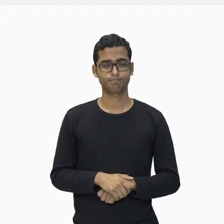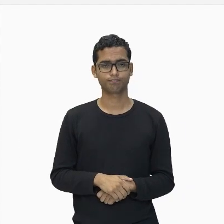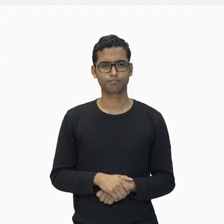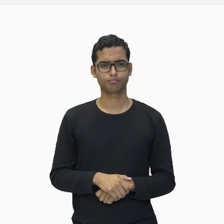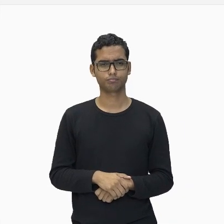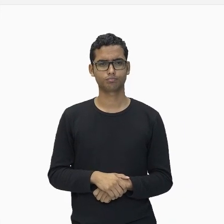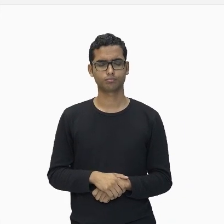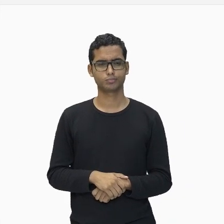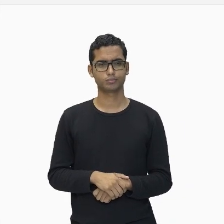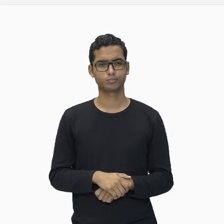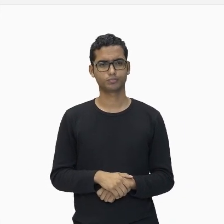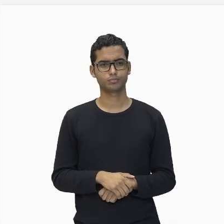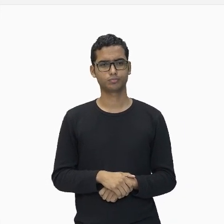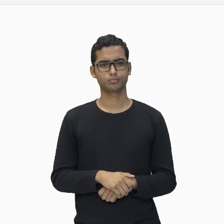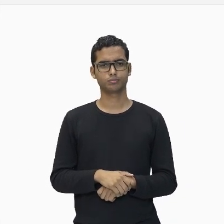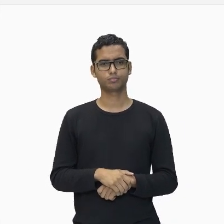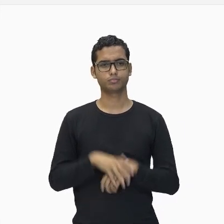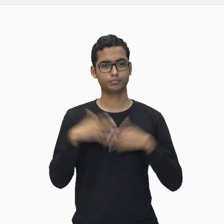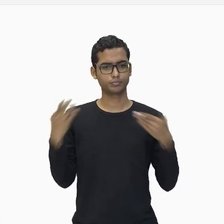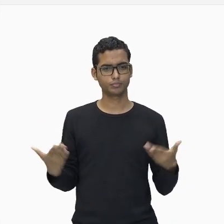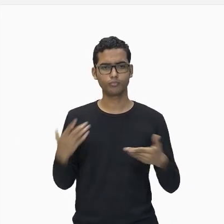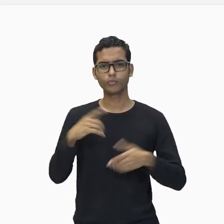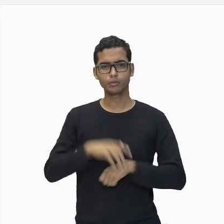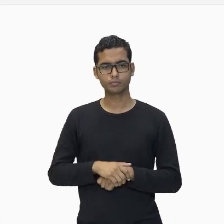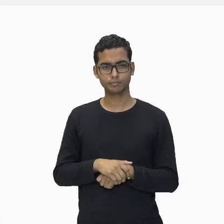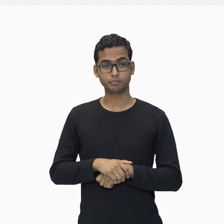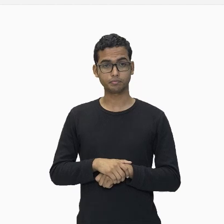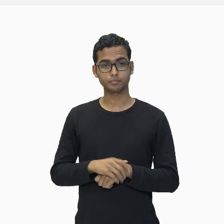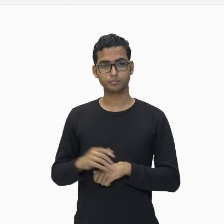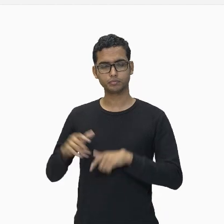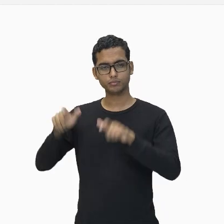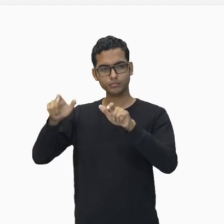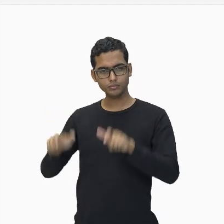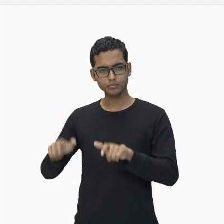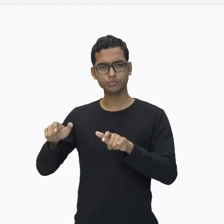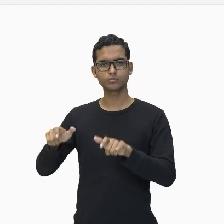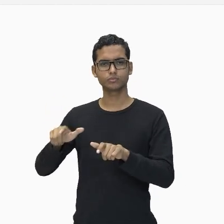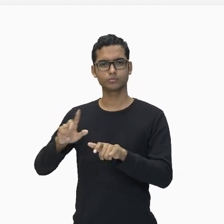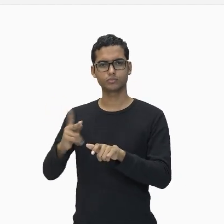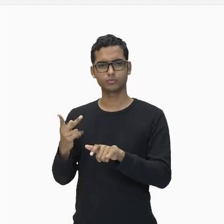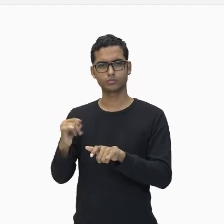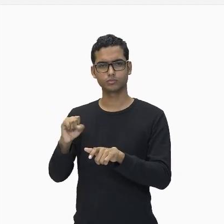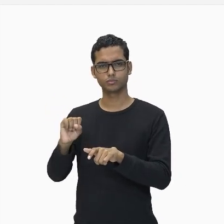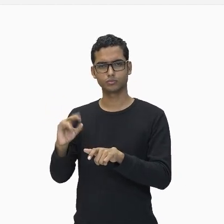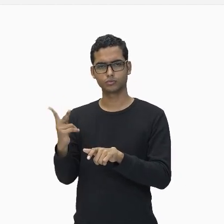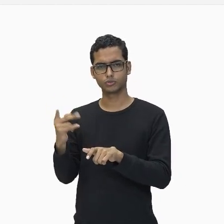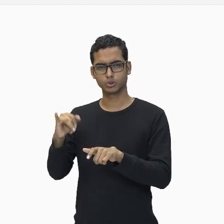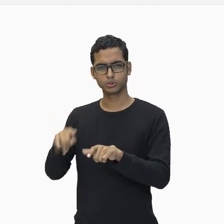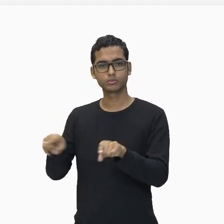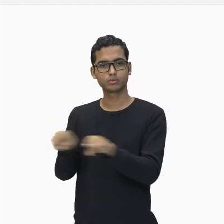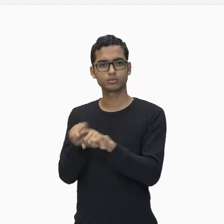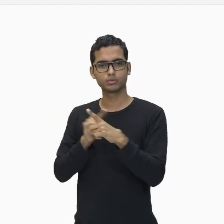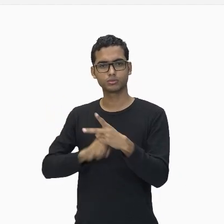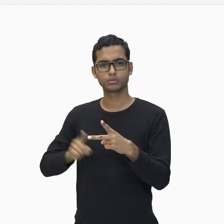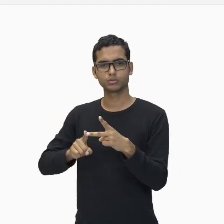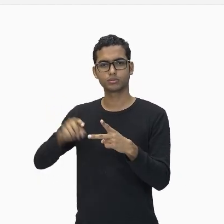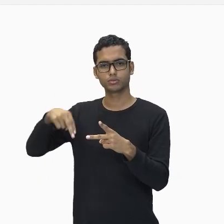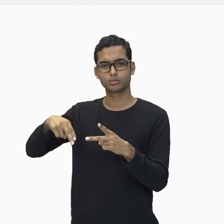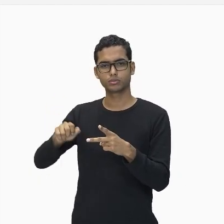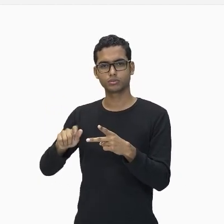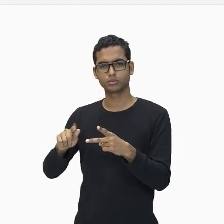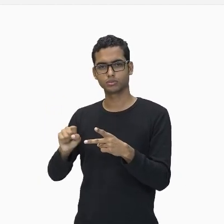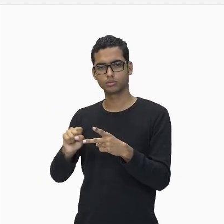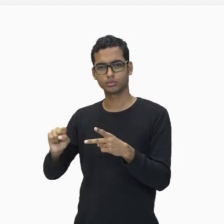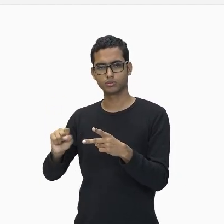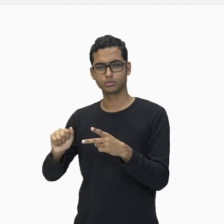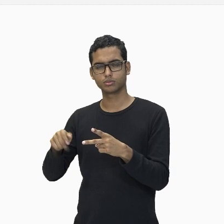gente. Elas foram lançadas sobre as cidades japonesas de Hiroshima e Nagasaki. O objetivo desse ato era